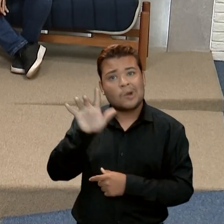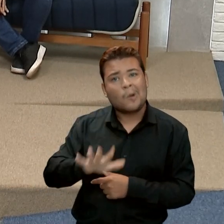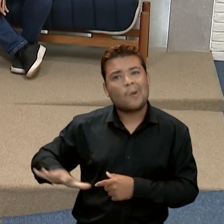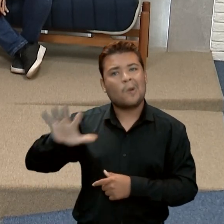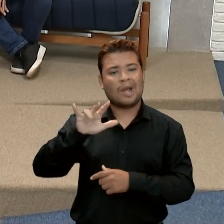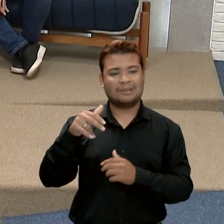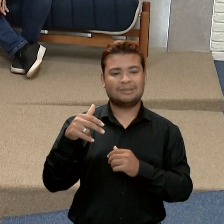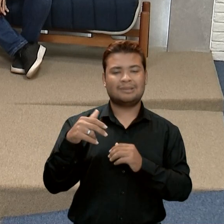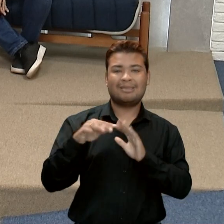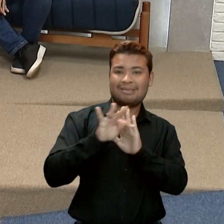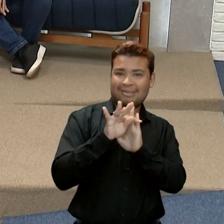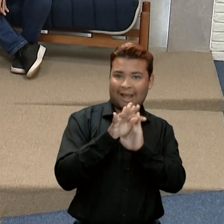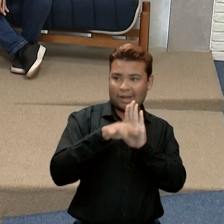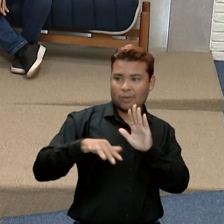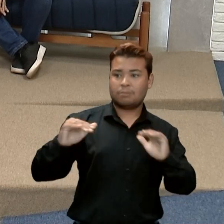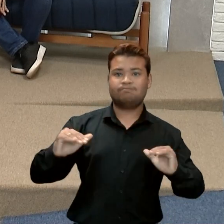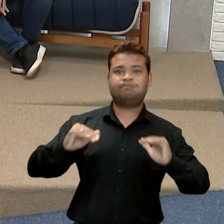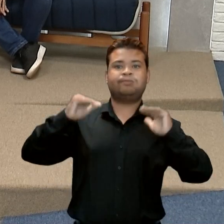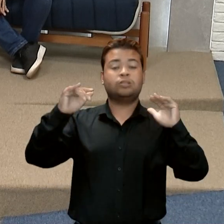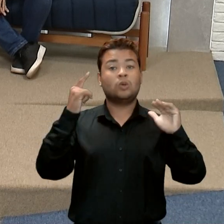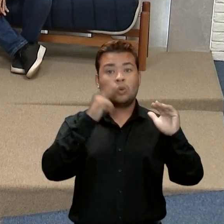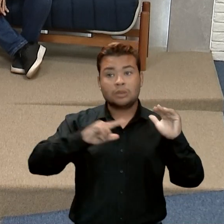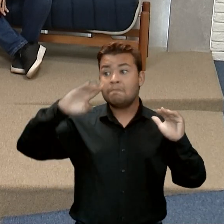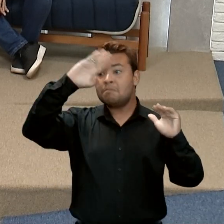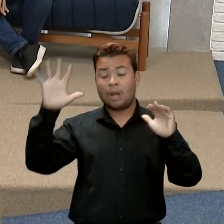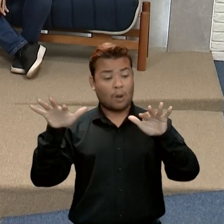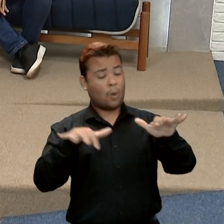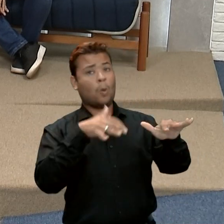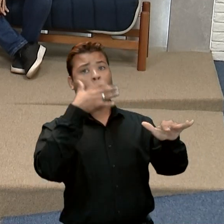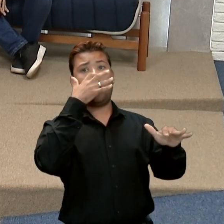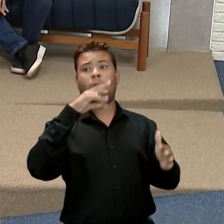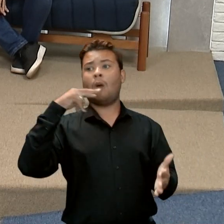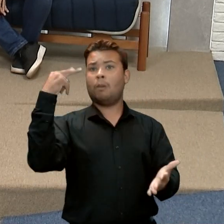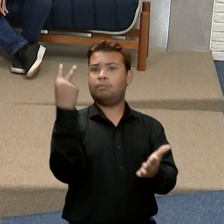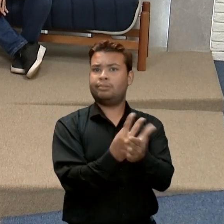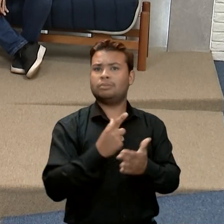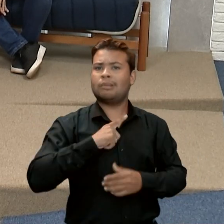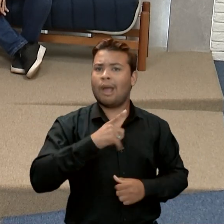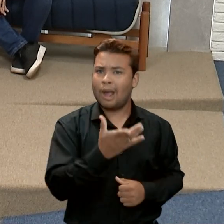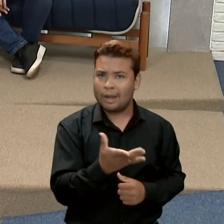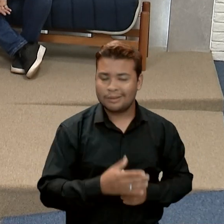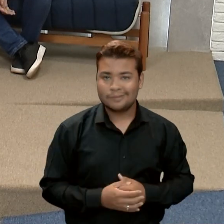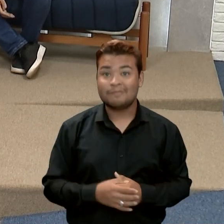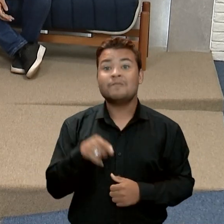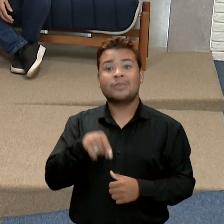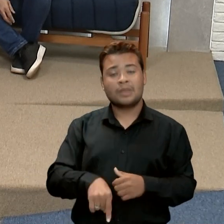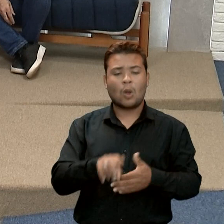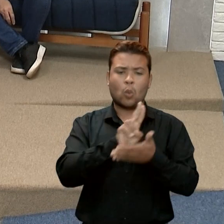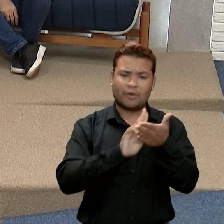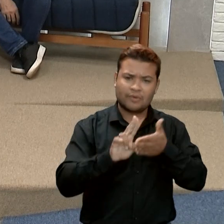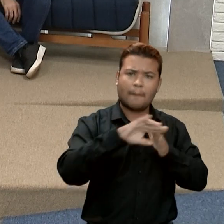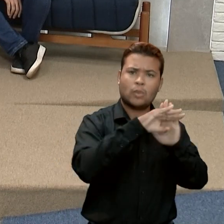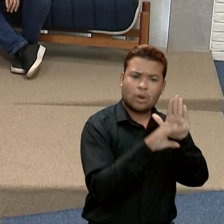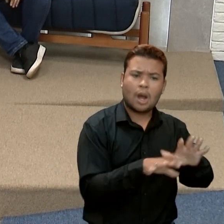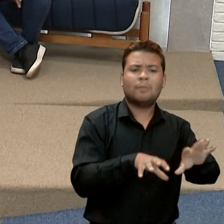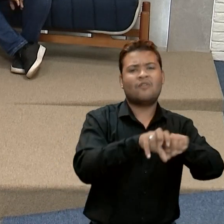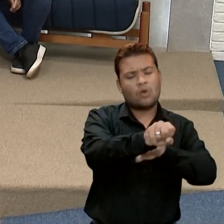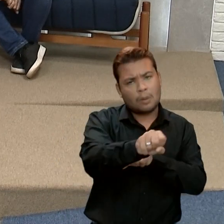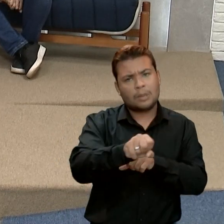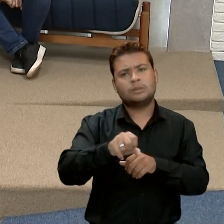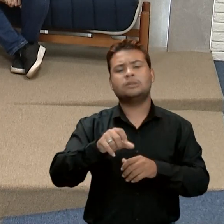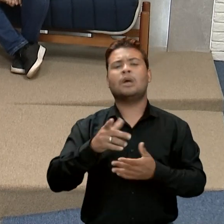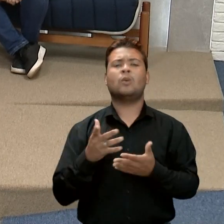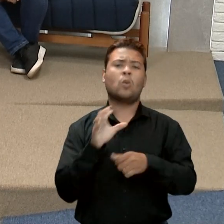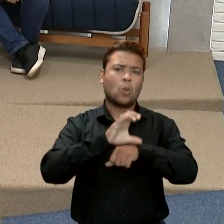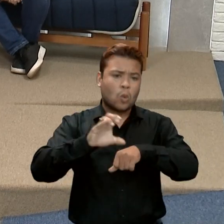que hoje já tem um reconhecimento nacional. Entendeu? Claro, a nossa formação, a universidade, a UFG, os cursos de